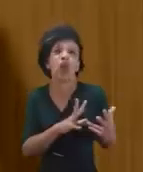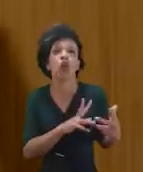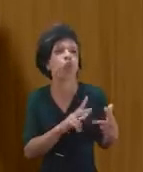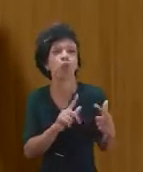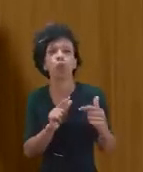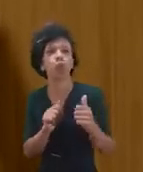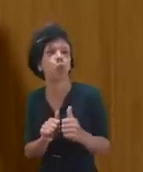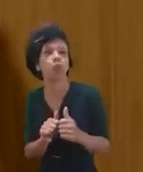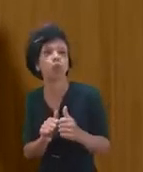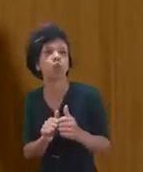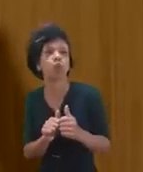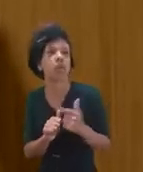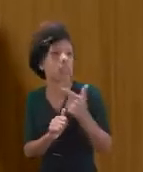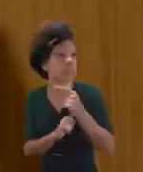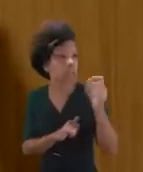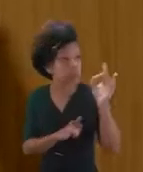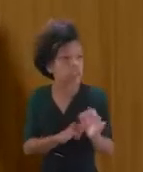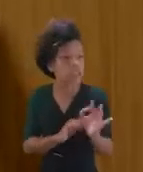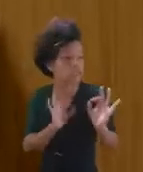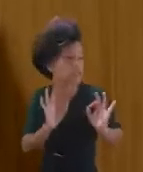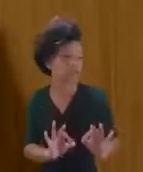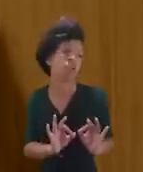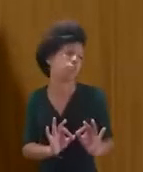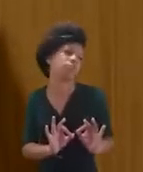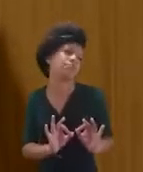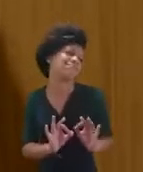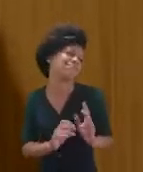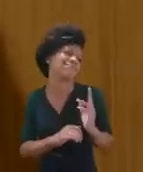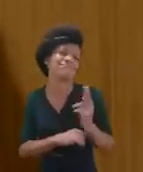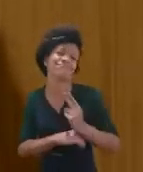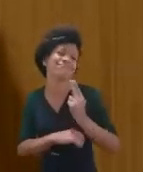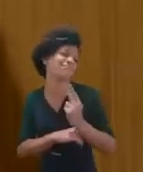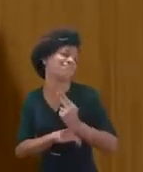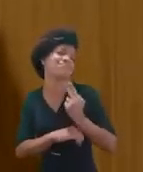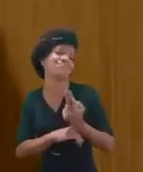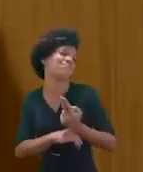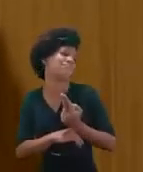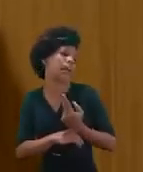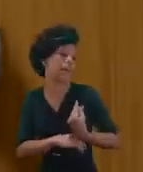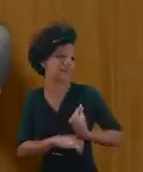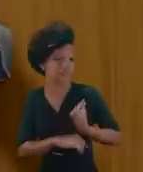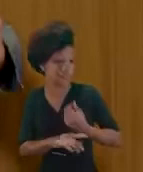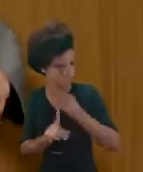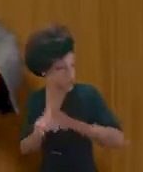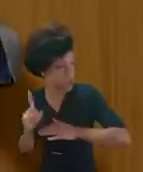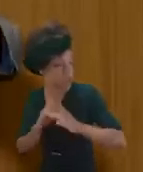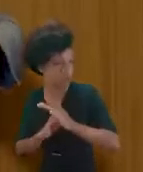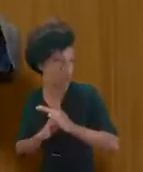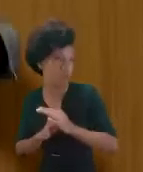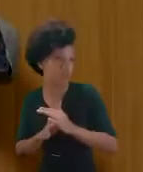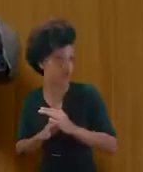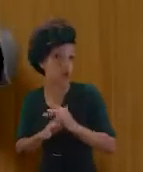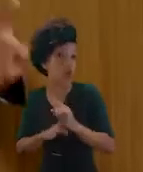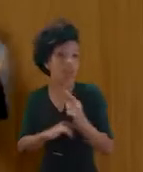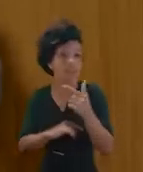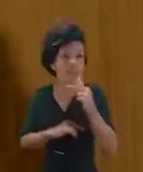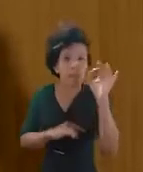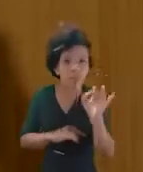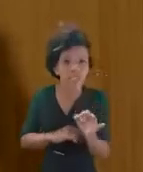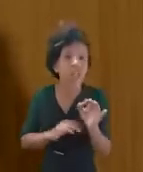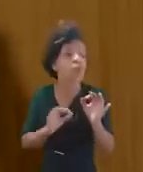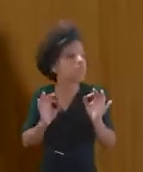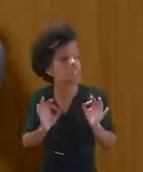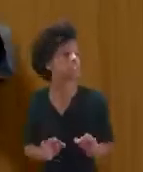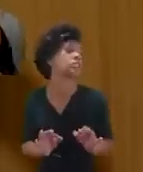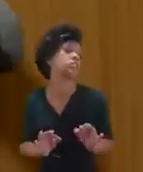todo mundo ter 100 porcento de razão e não da viver em sociedade não é ter